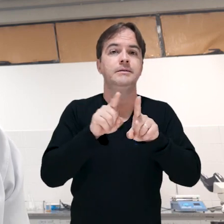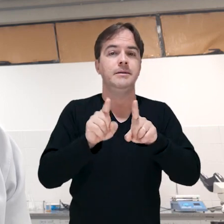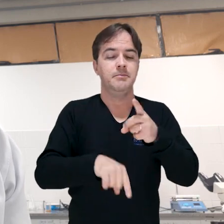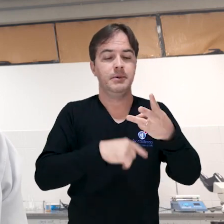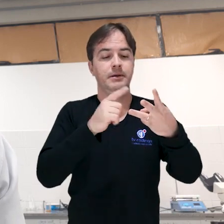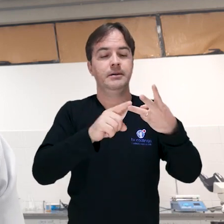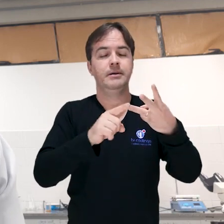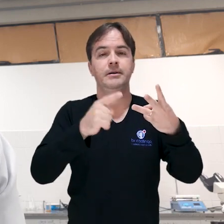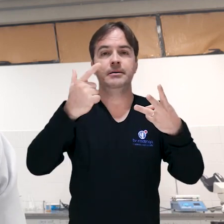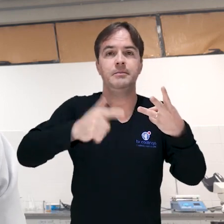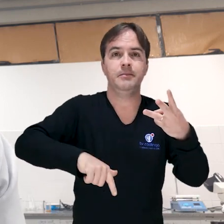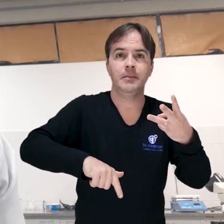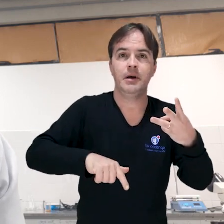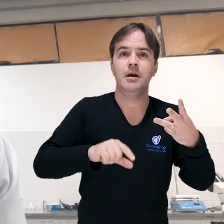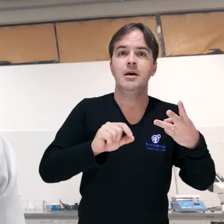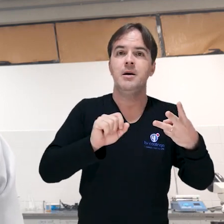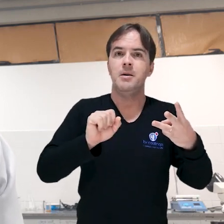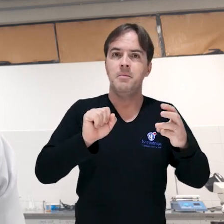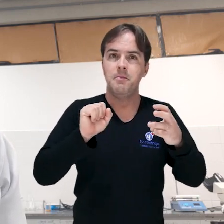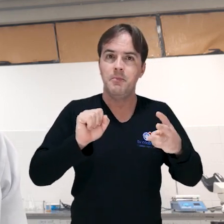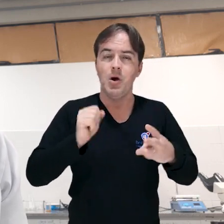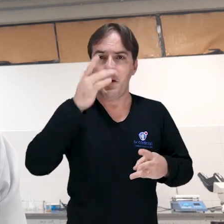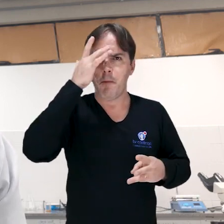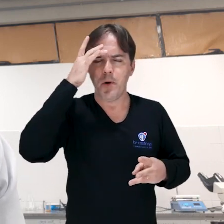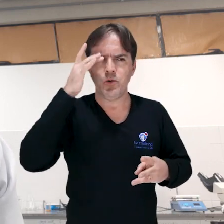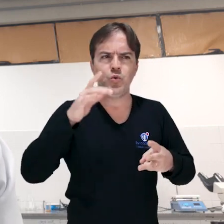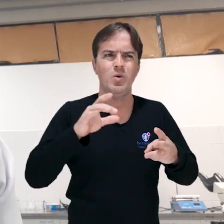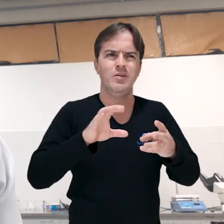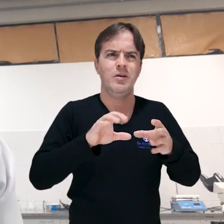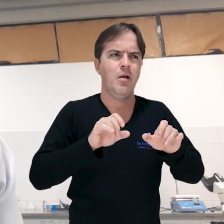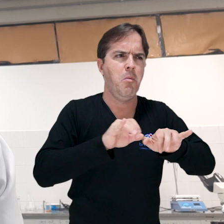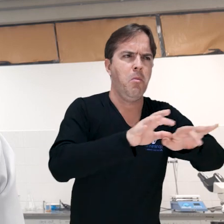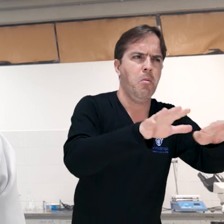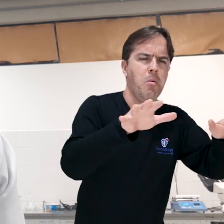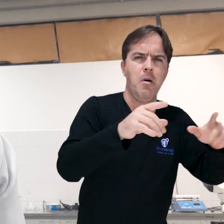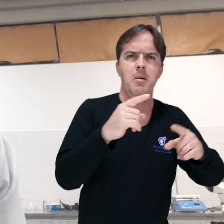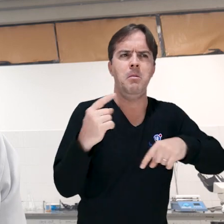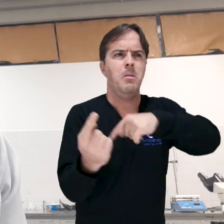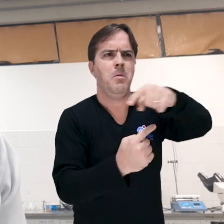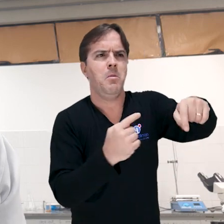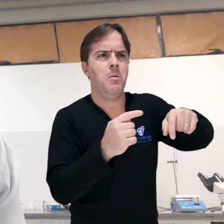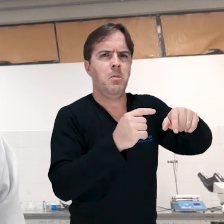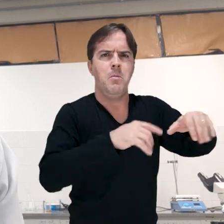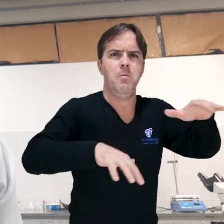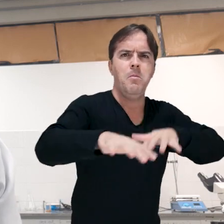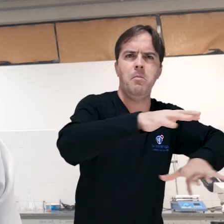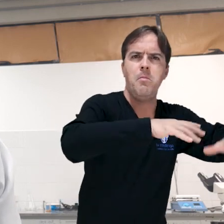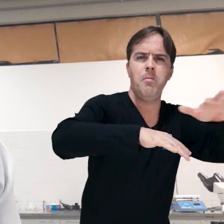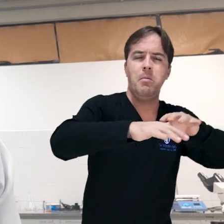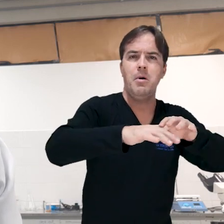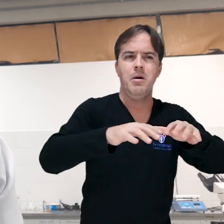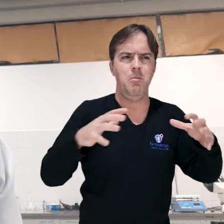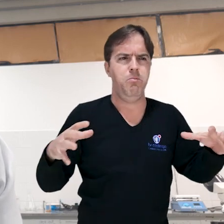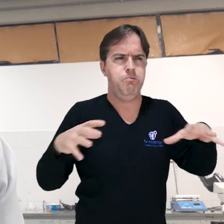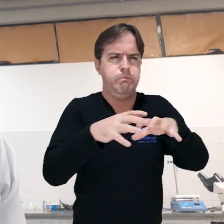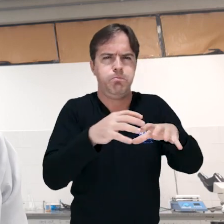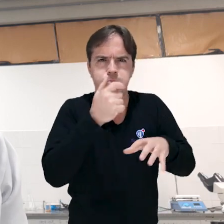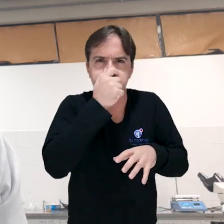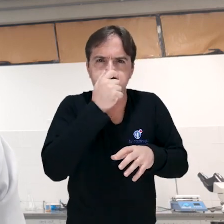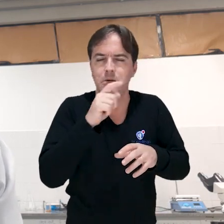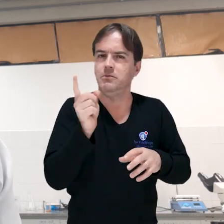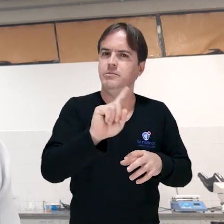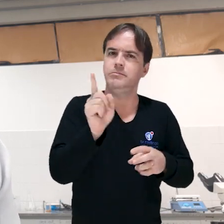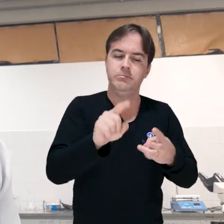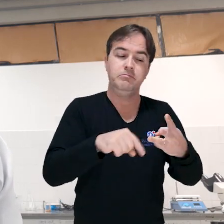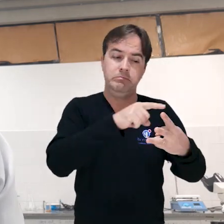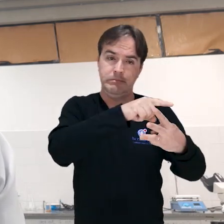da manutenção das pessoas circulando menos nos ambientes, não fazendo aglomerações Essas